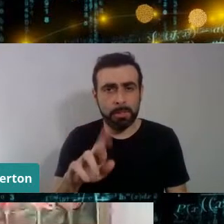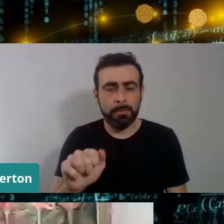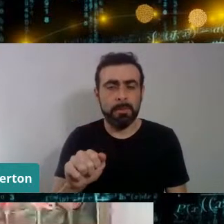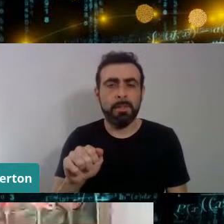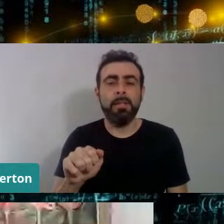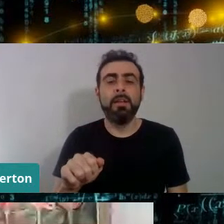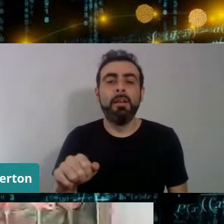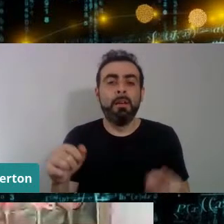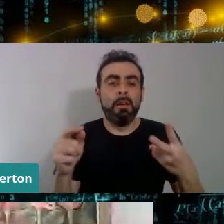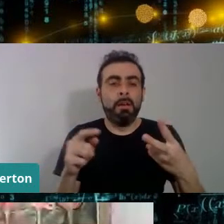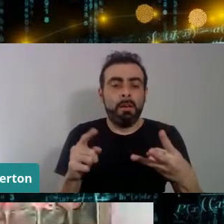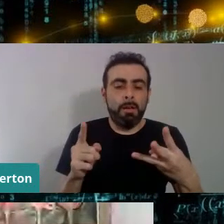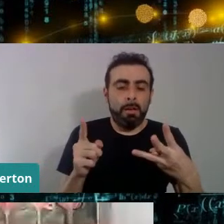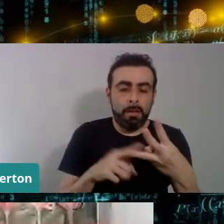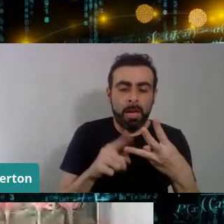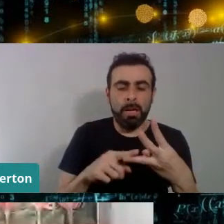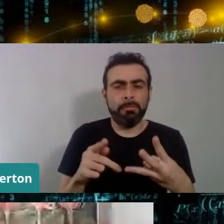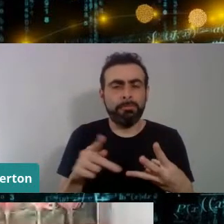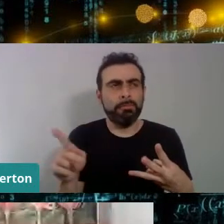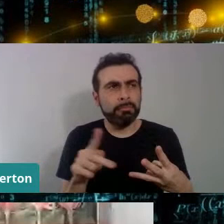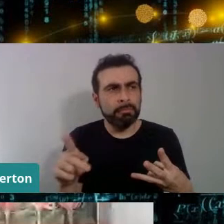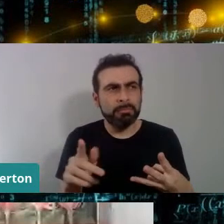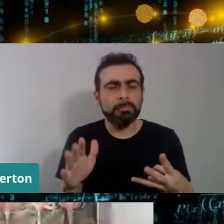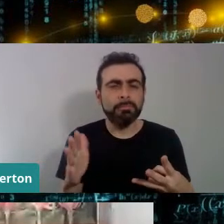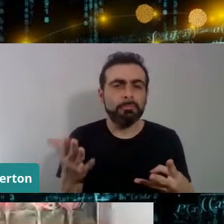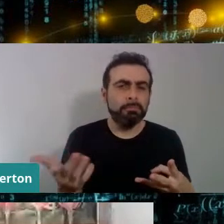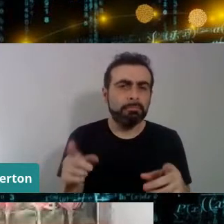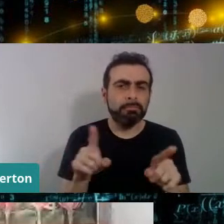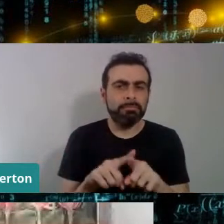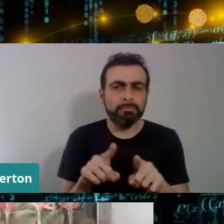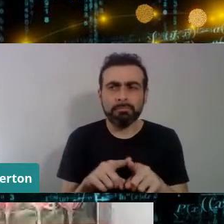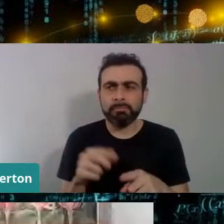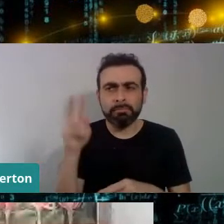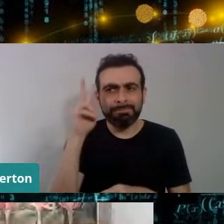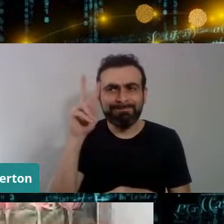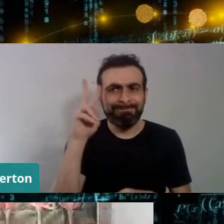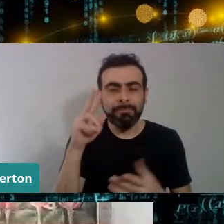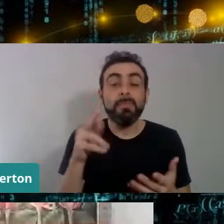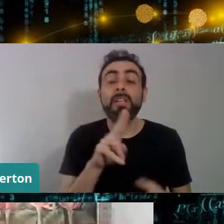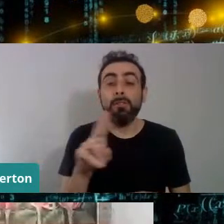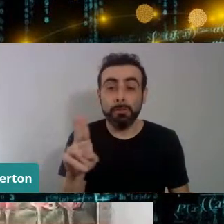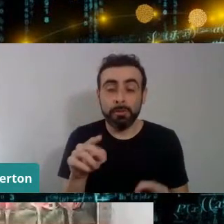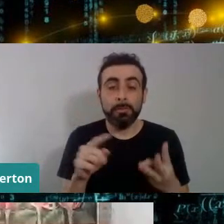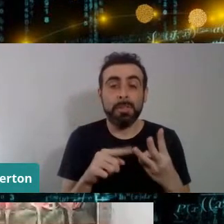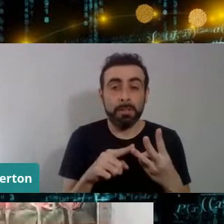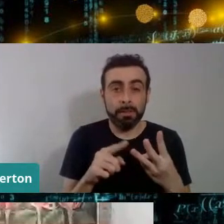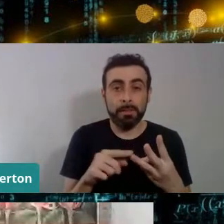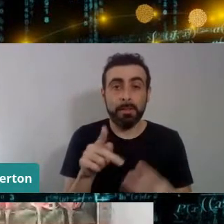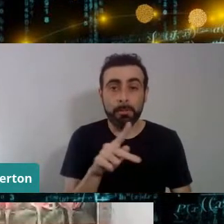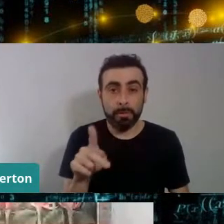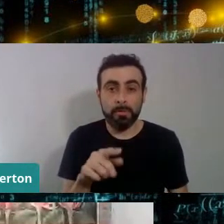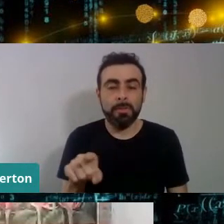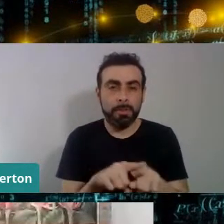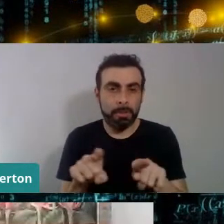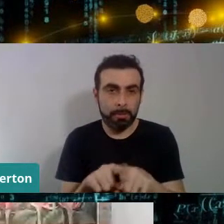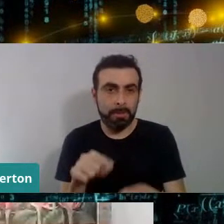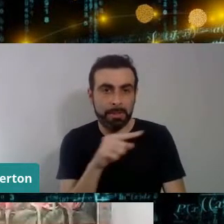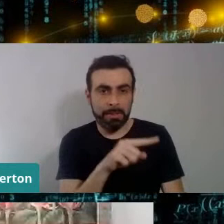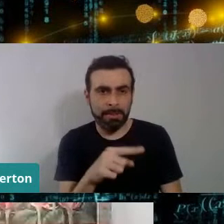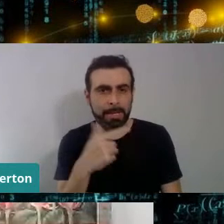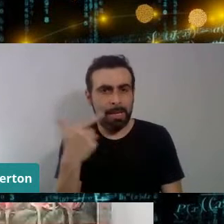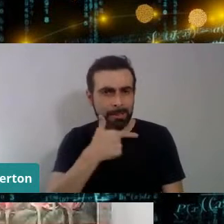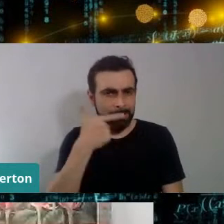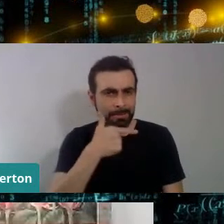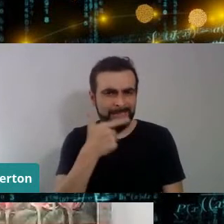álgebra. Tinha mais algum lá que eu não lembro. Ah, tinha um professor também, até muito